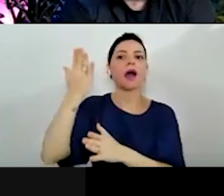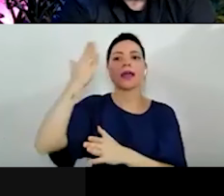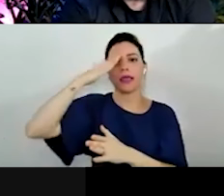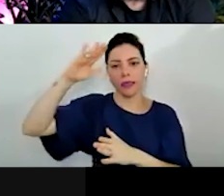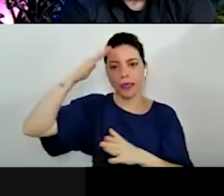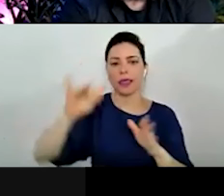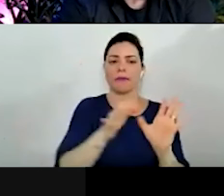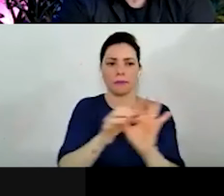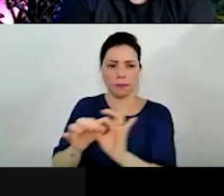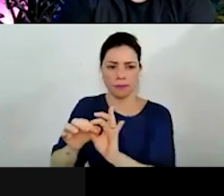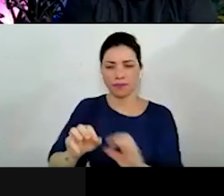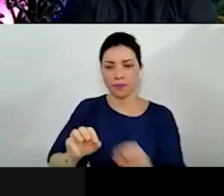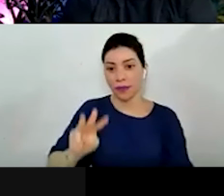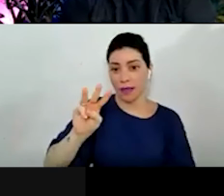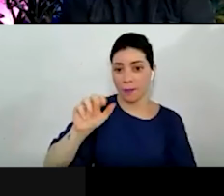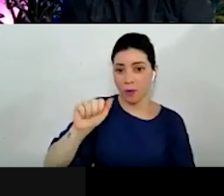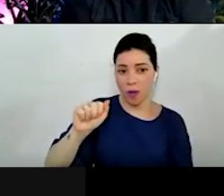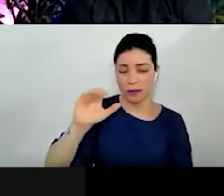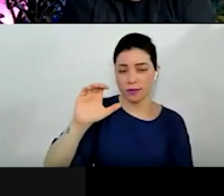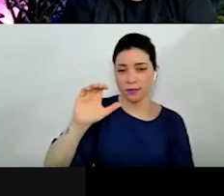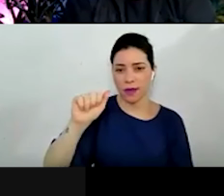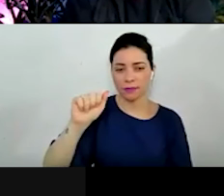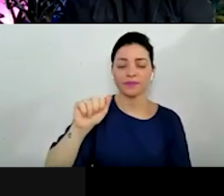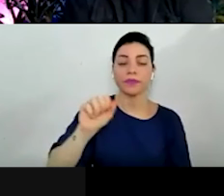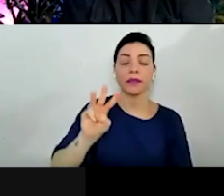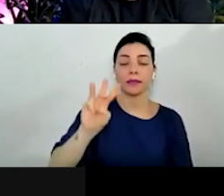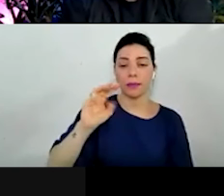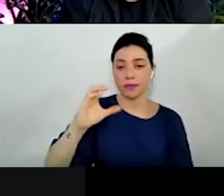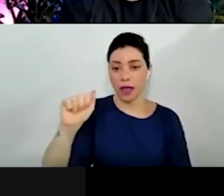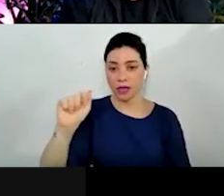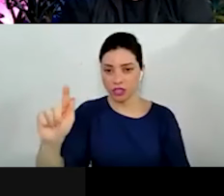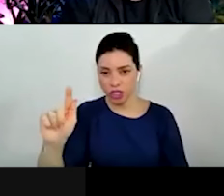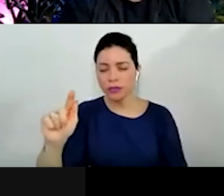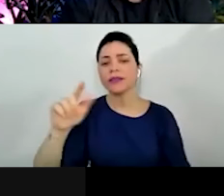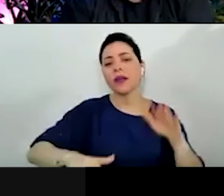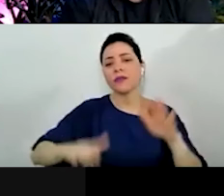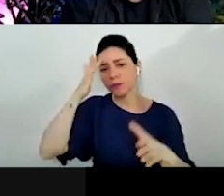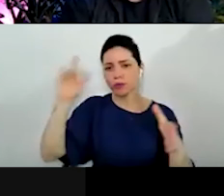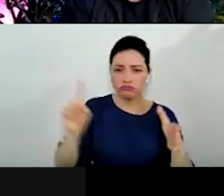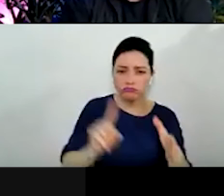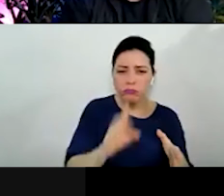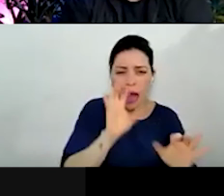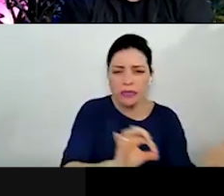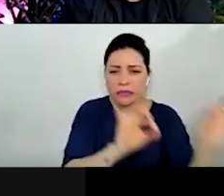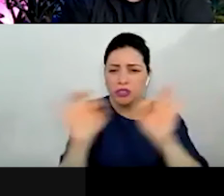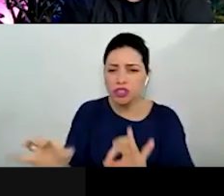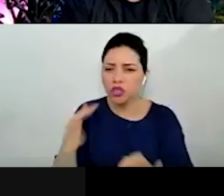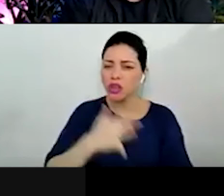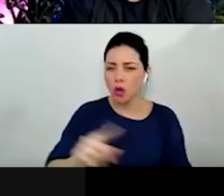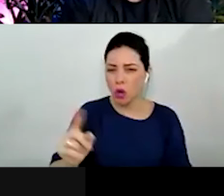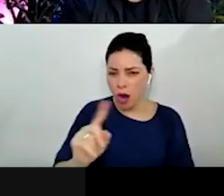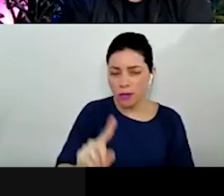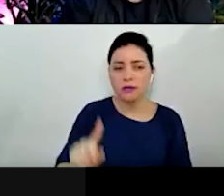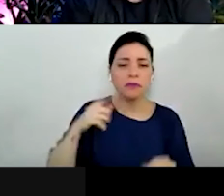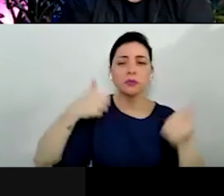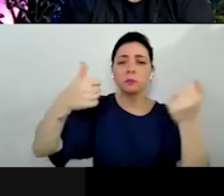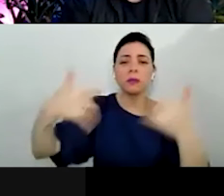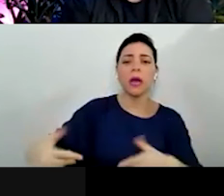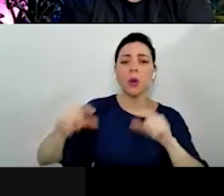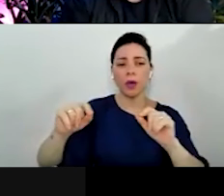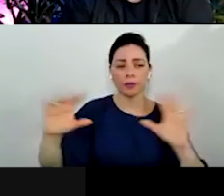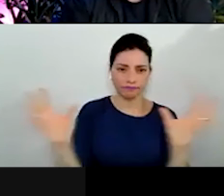quem nunca ouviu falar da Biz Sérvia que pode ter gente aqui que está assistindo que nunca ouviu falar de dar você agir a dá para você a g ela é o acrônimo de